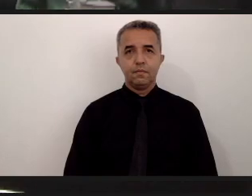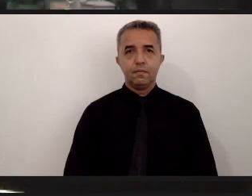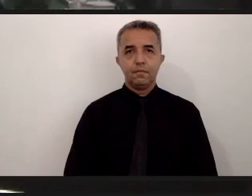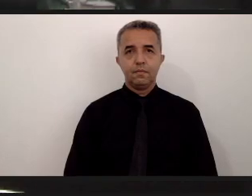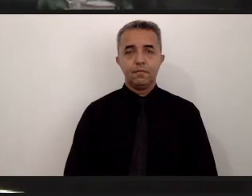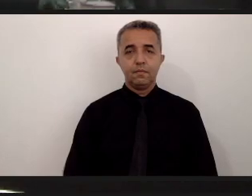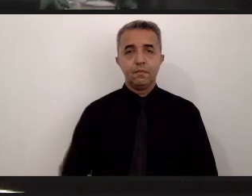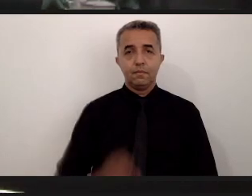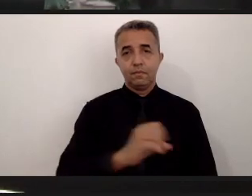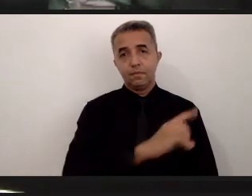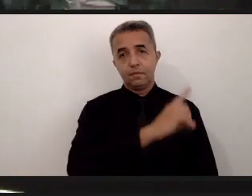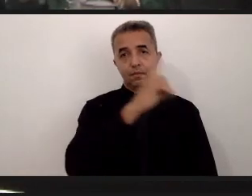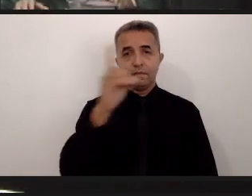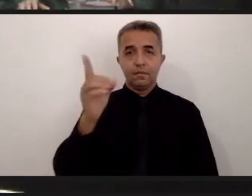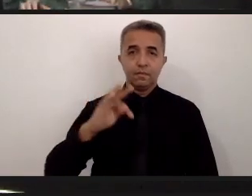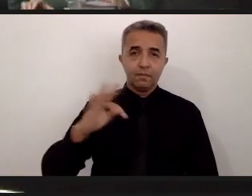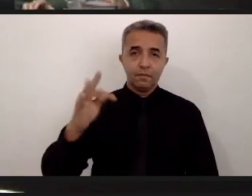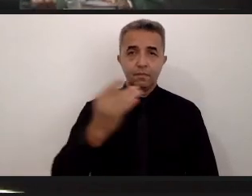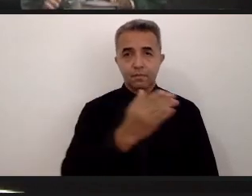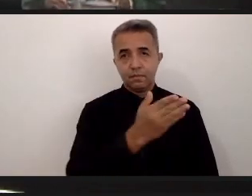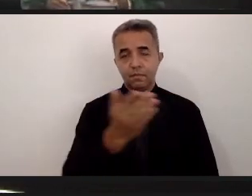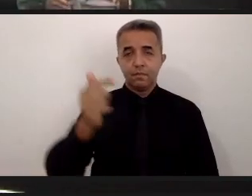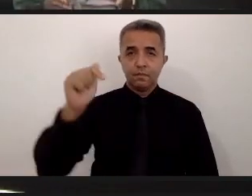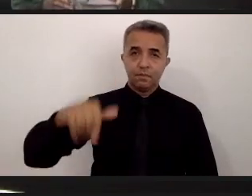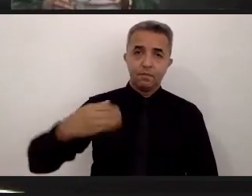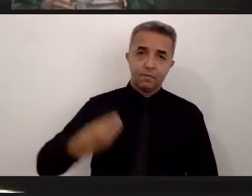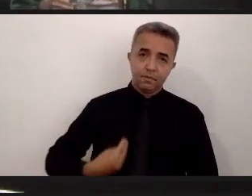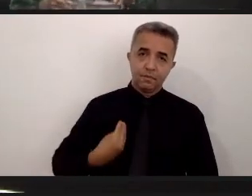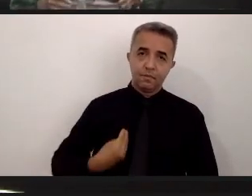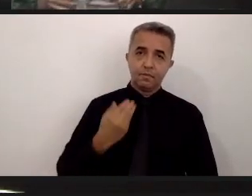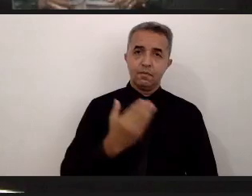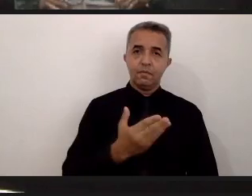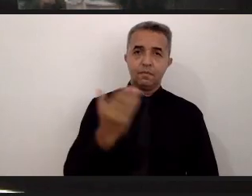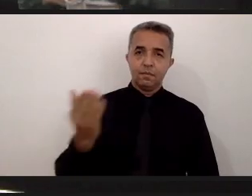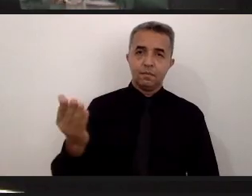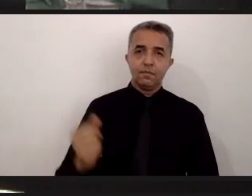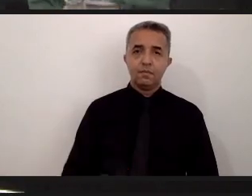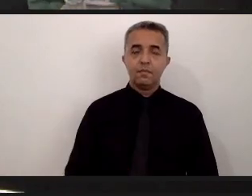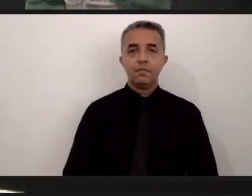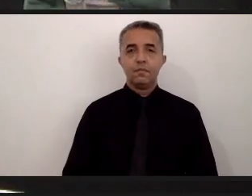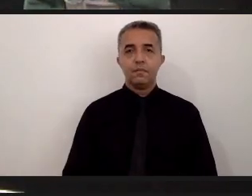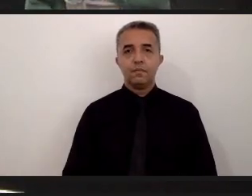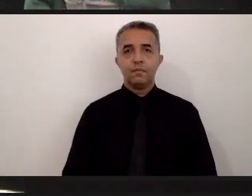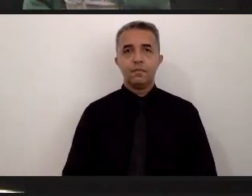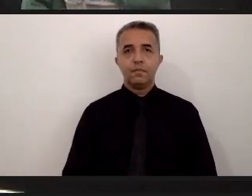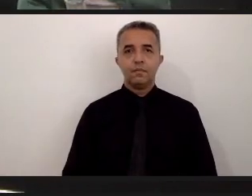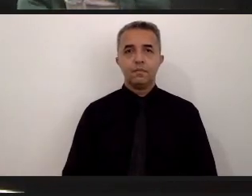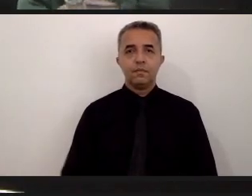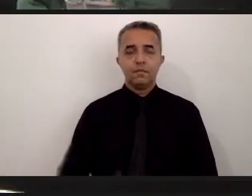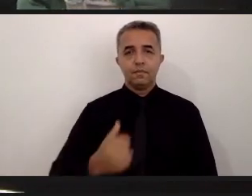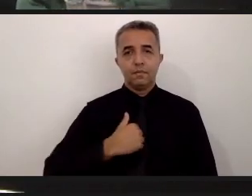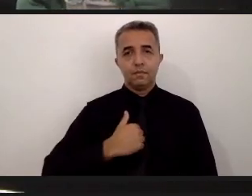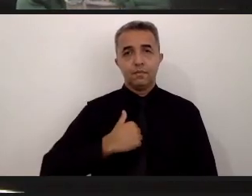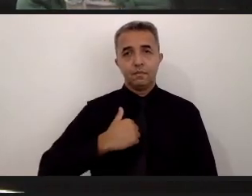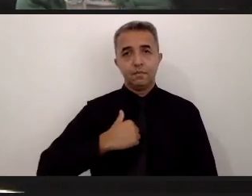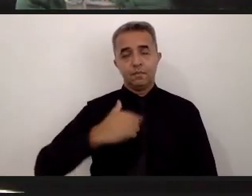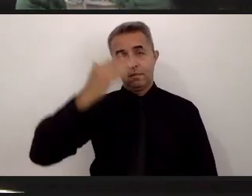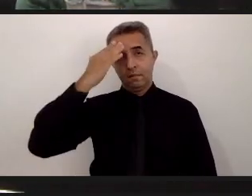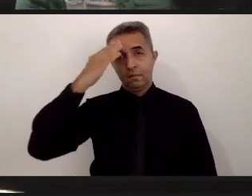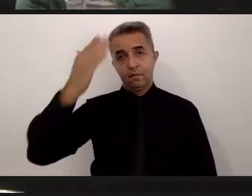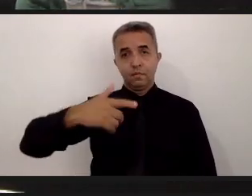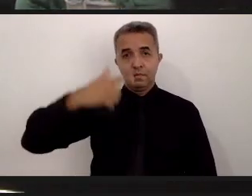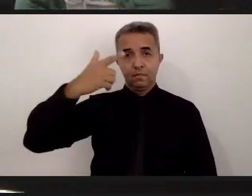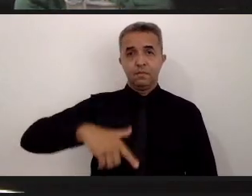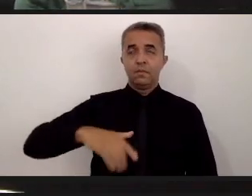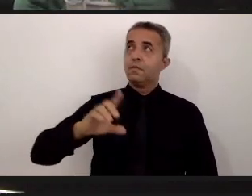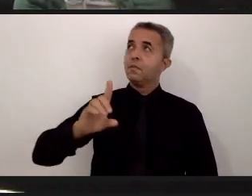Muito bom dia a todos e a todas aqui presentes. Tá? Eu agradeço mais uma vez a Deus